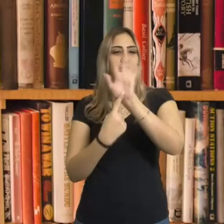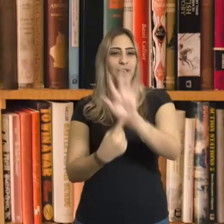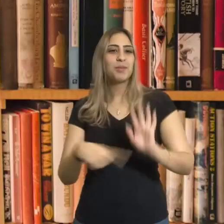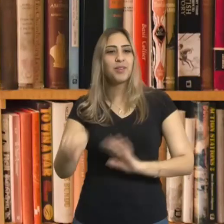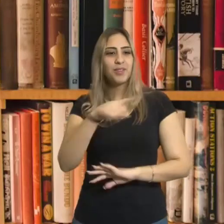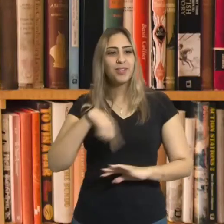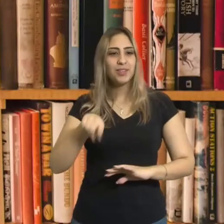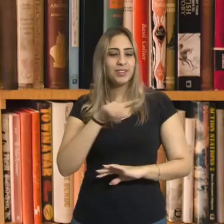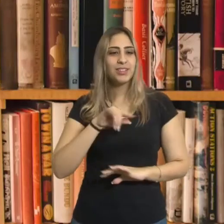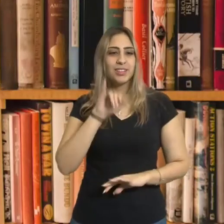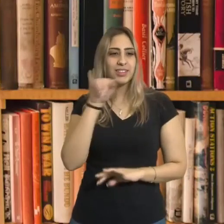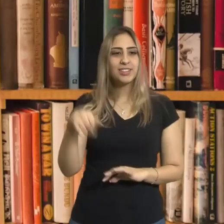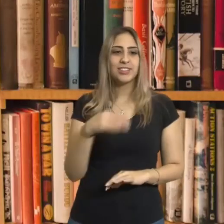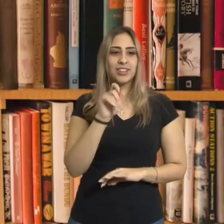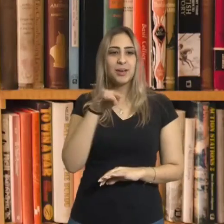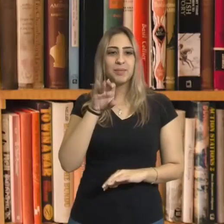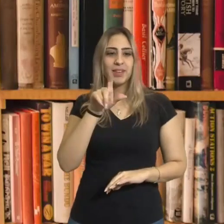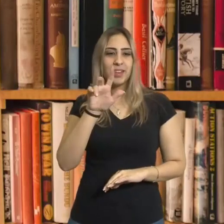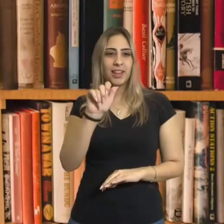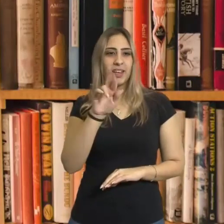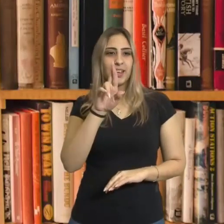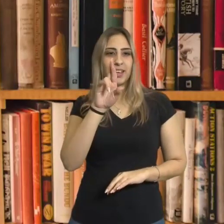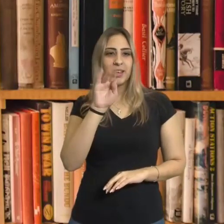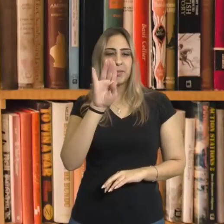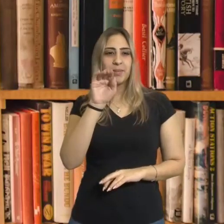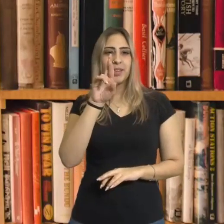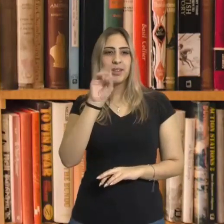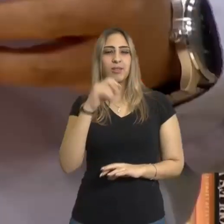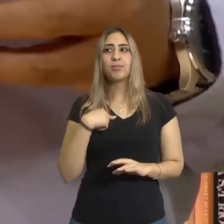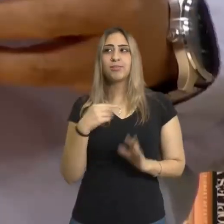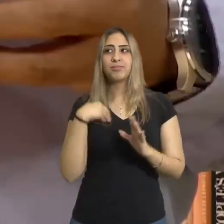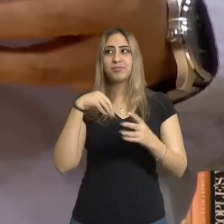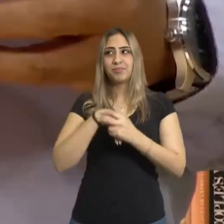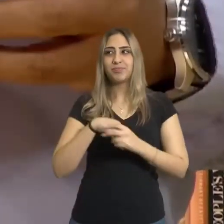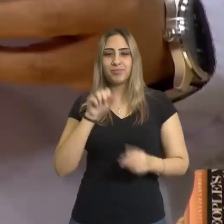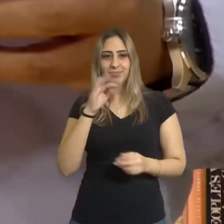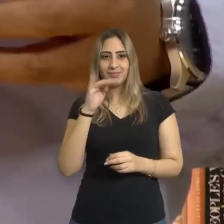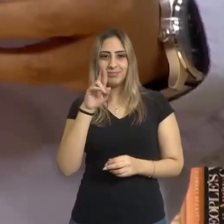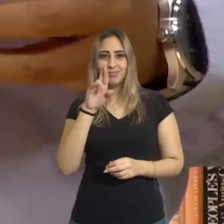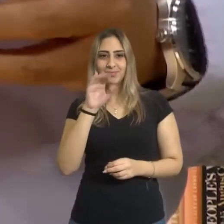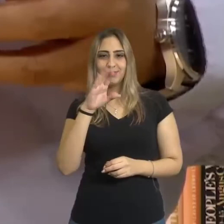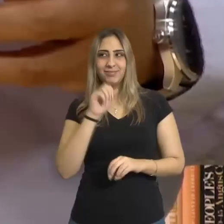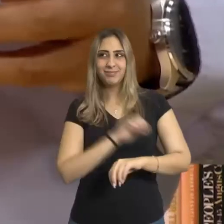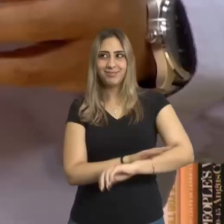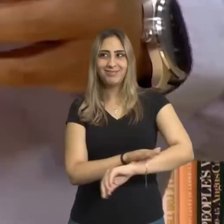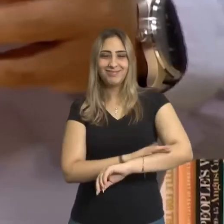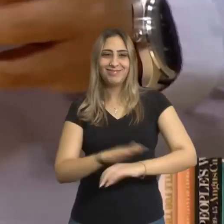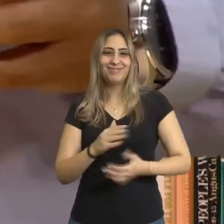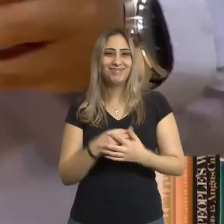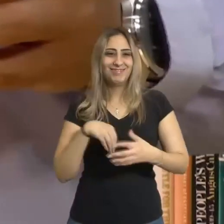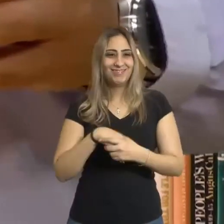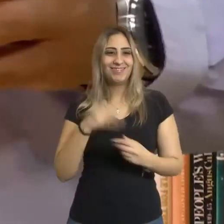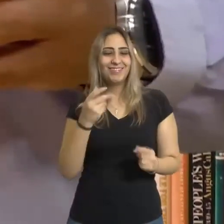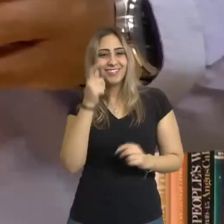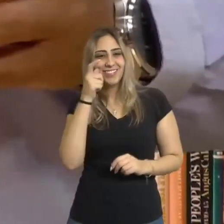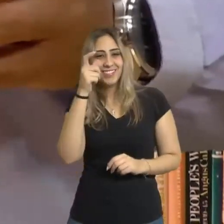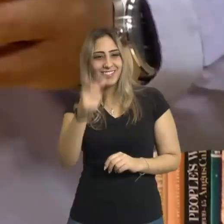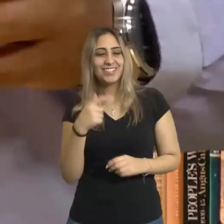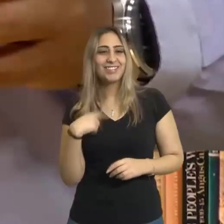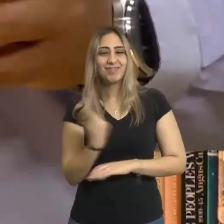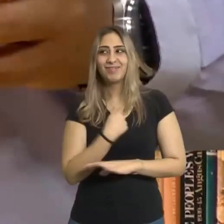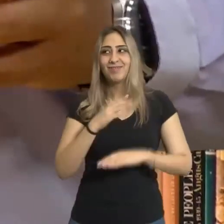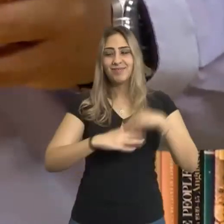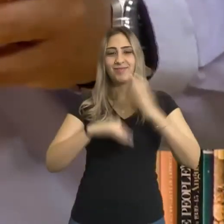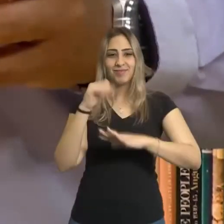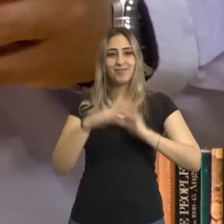para vocês é o livro da Jamila Ribeiro um pequeno manual anti-racista e traz uma temática bastante interessante acerca da